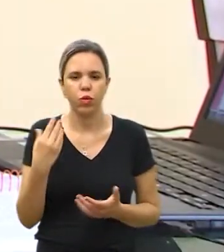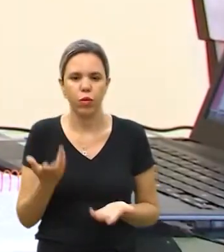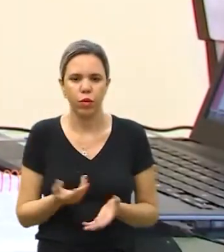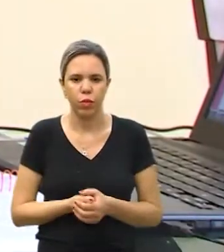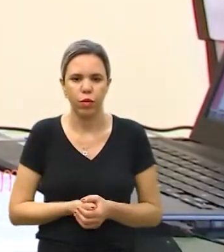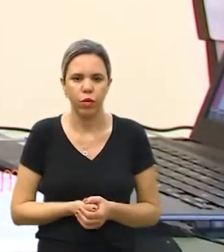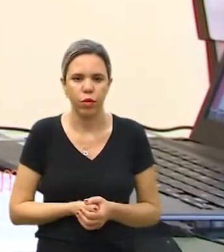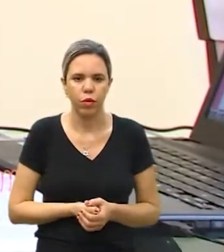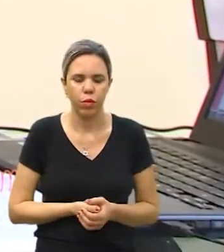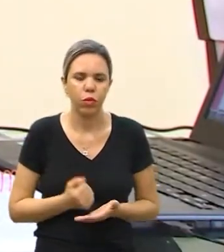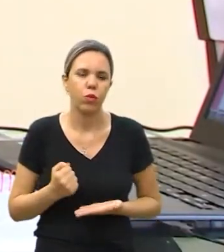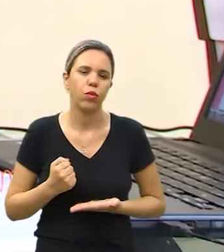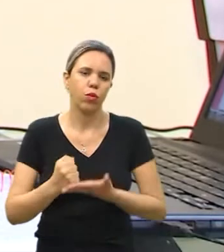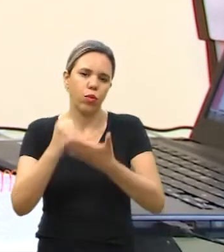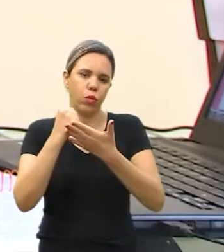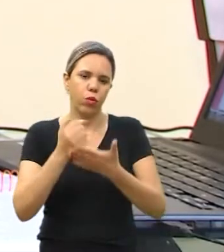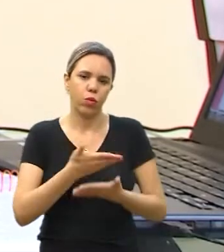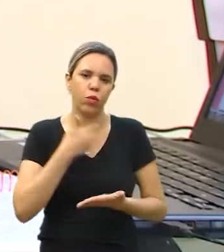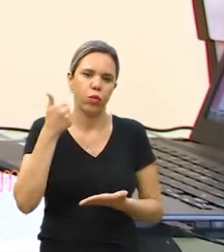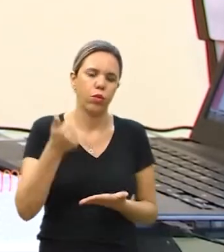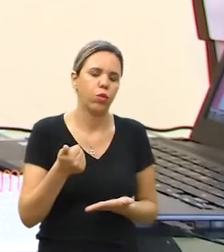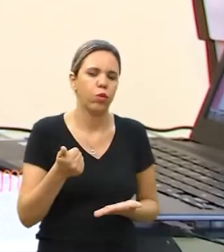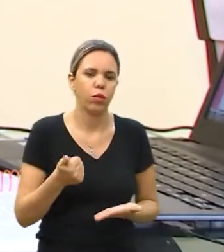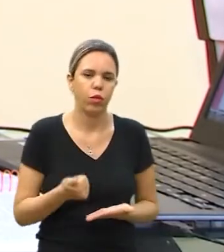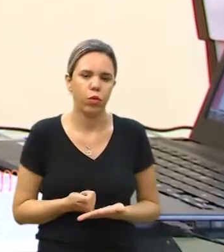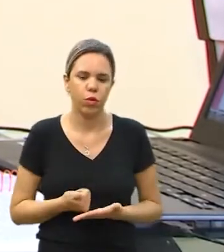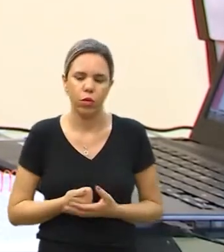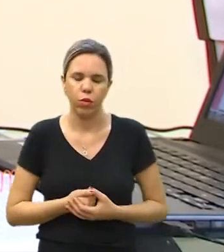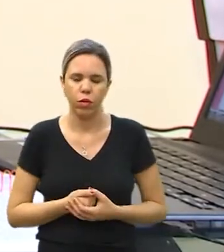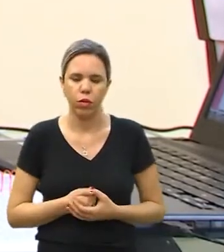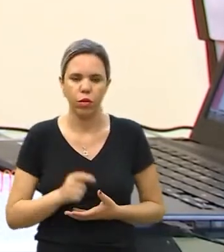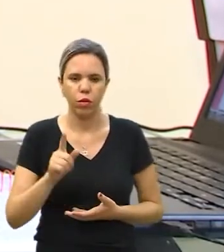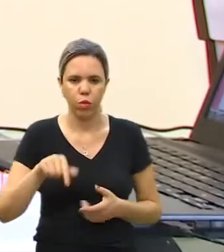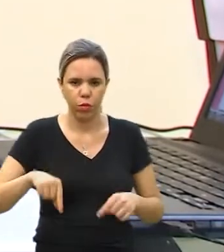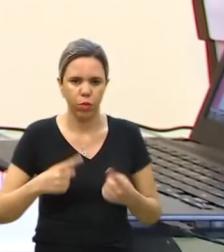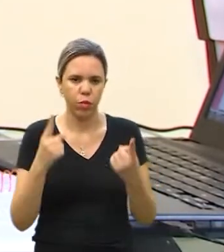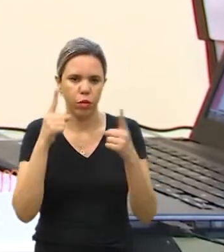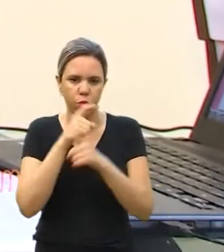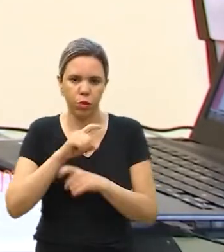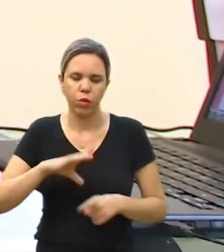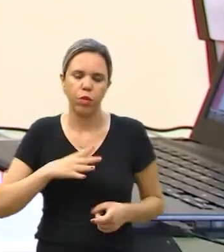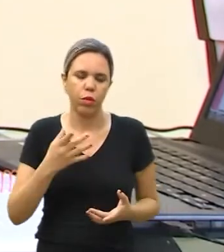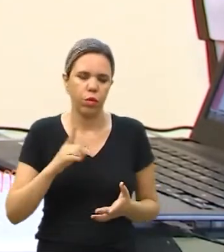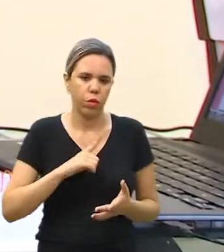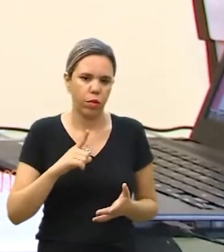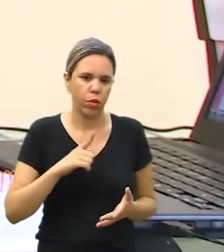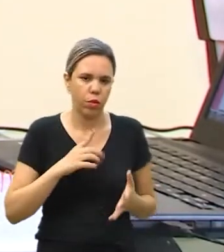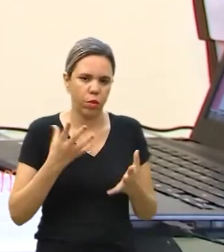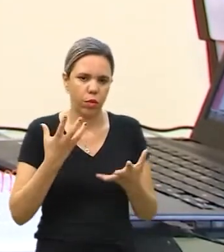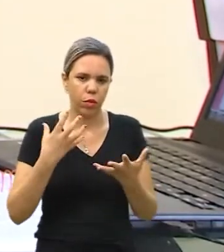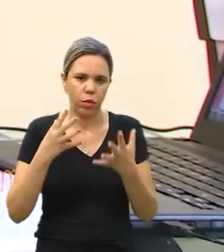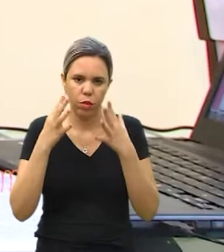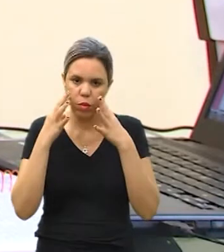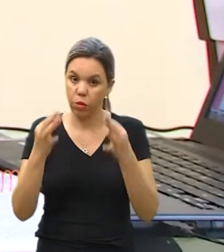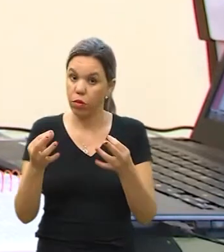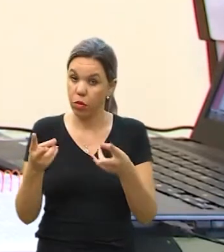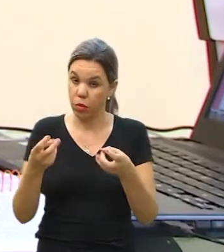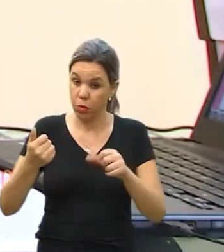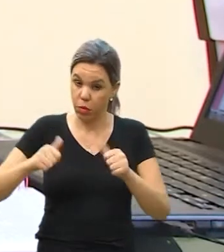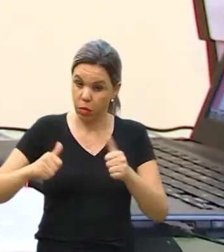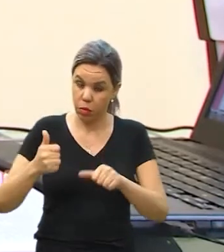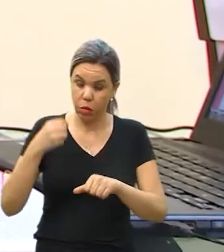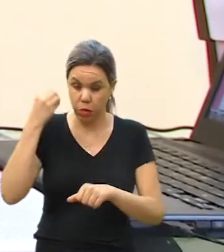frágeis, ajudá-los a melhorar. E isso é um desafio muito grande. Você tem que ter um olhar clínico